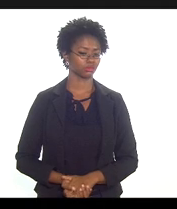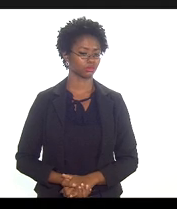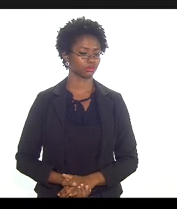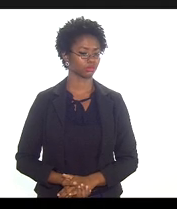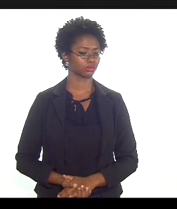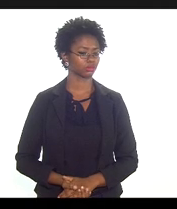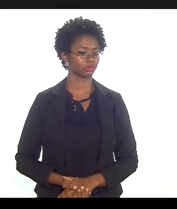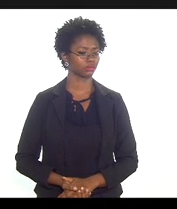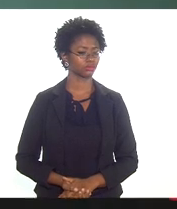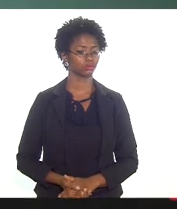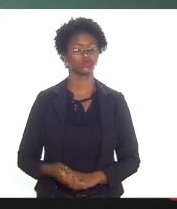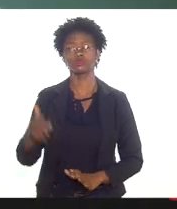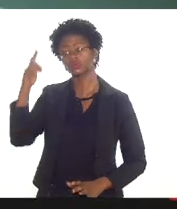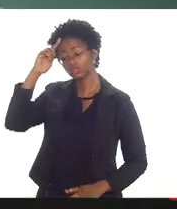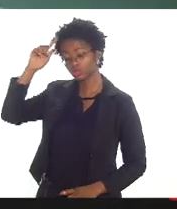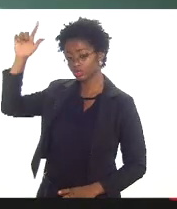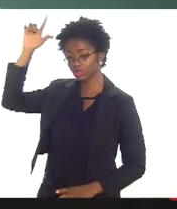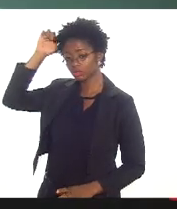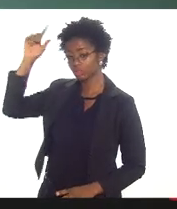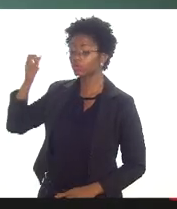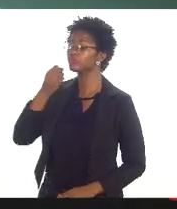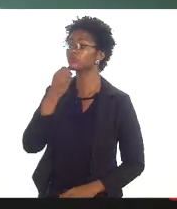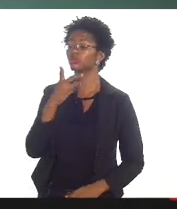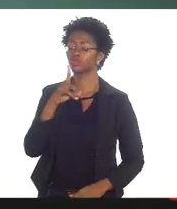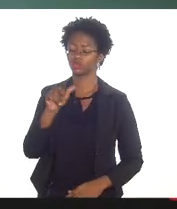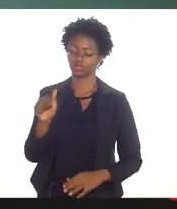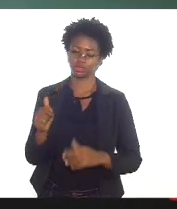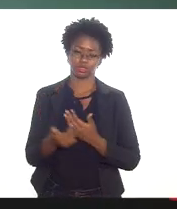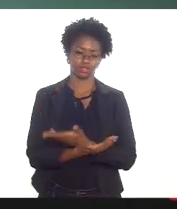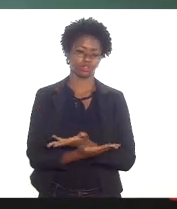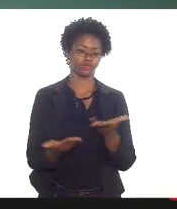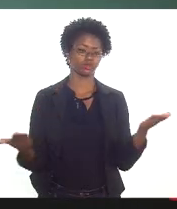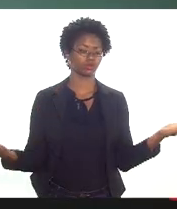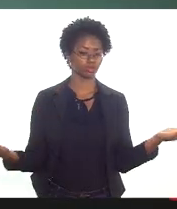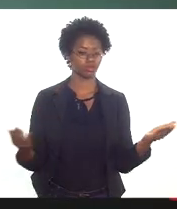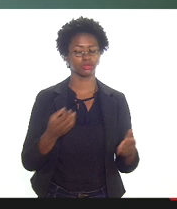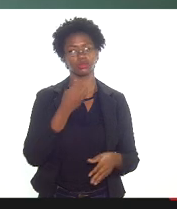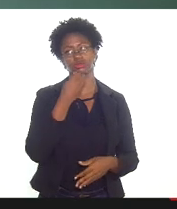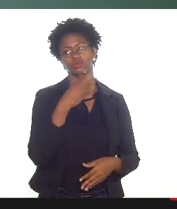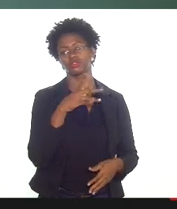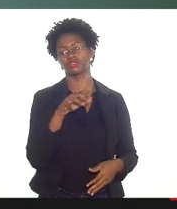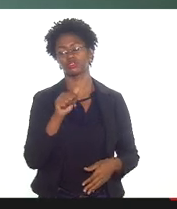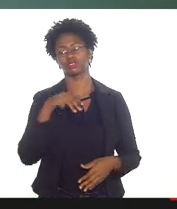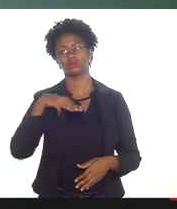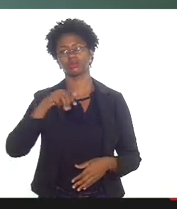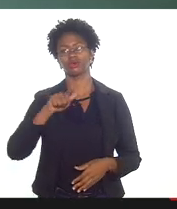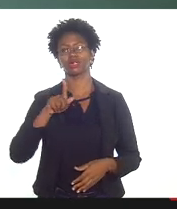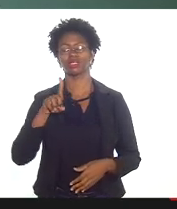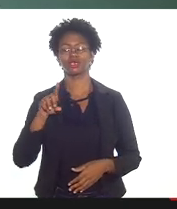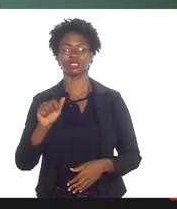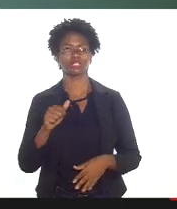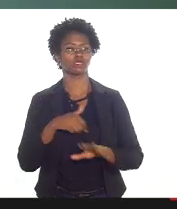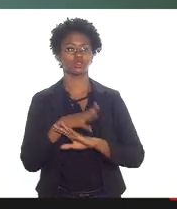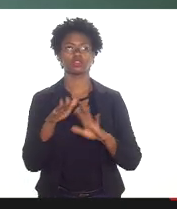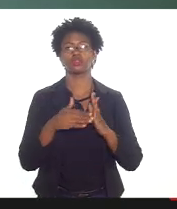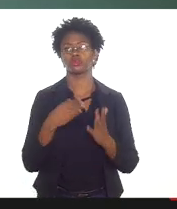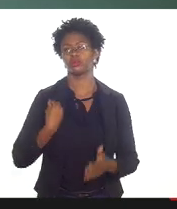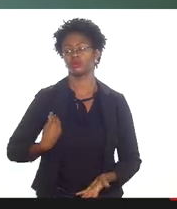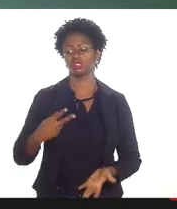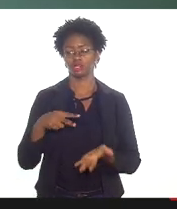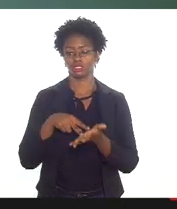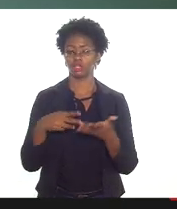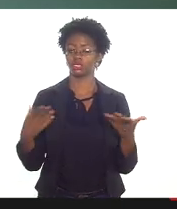Doutor Luiz Paulo, bom dia a todos, bom dia Magda, bom dia a todos os presentes. A